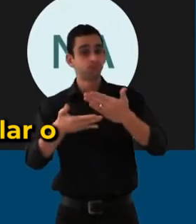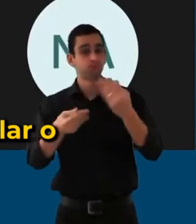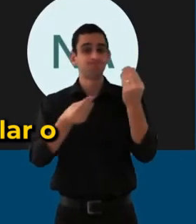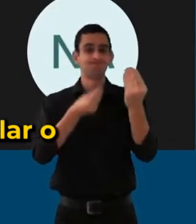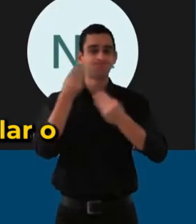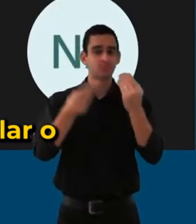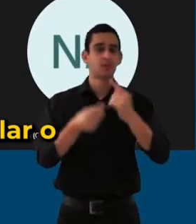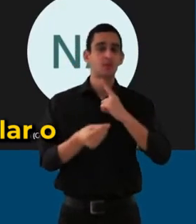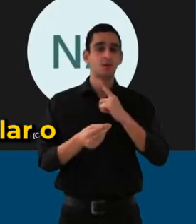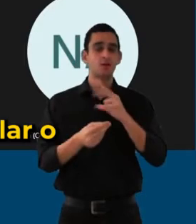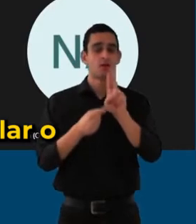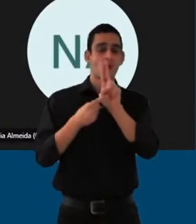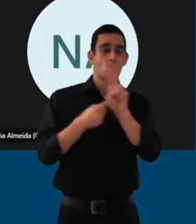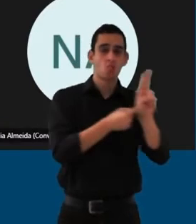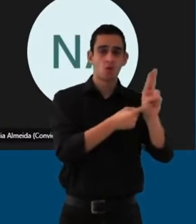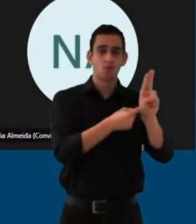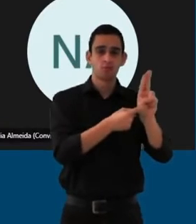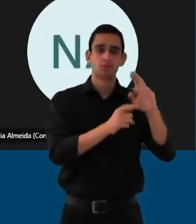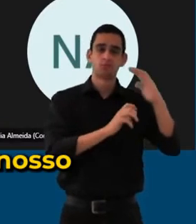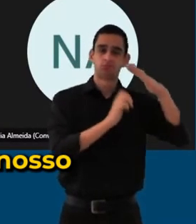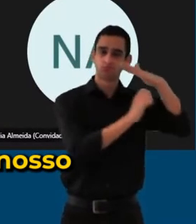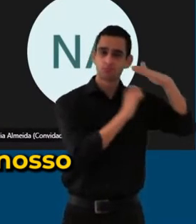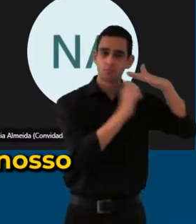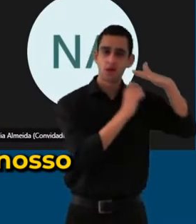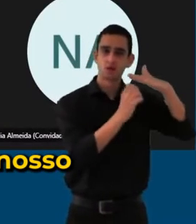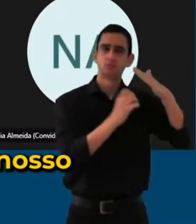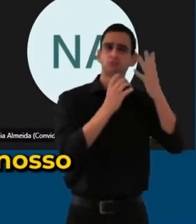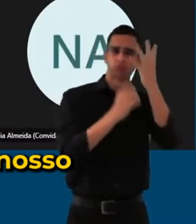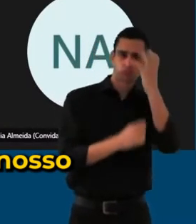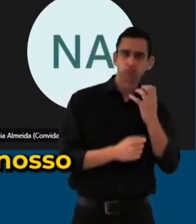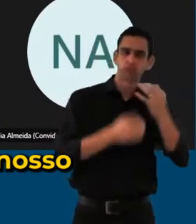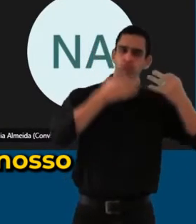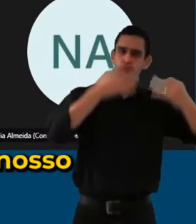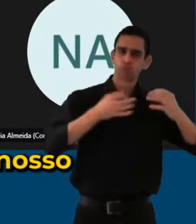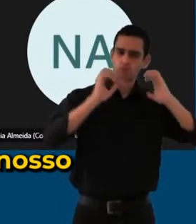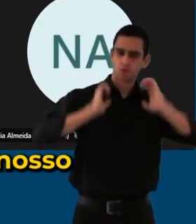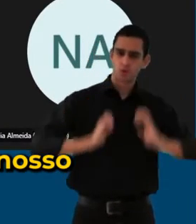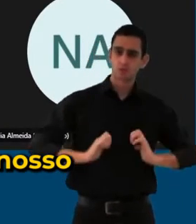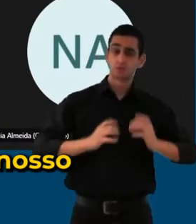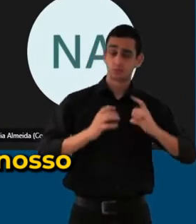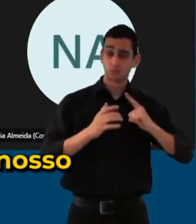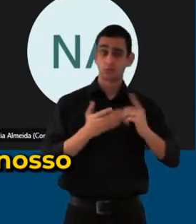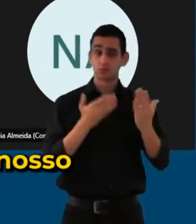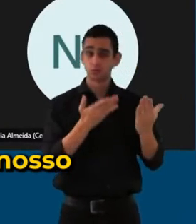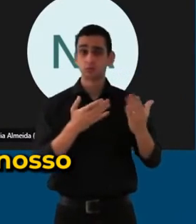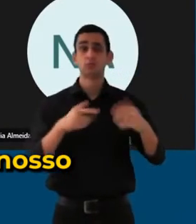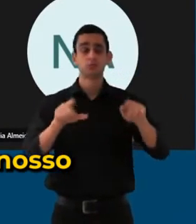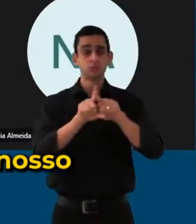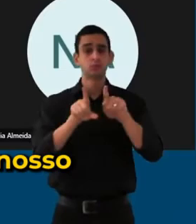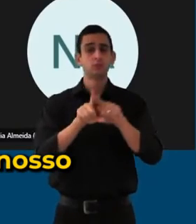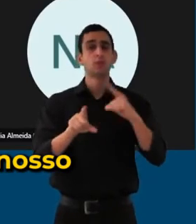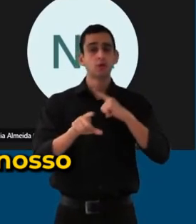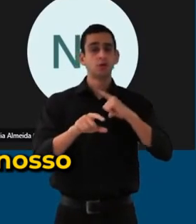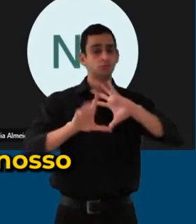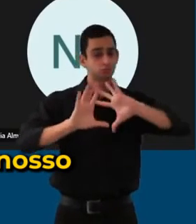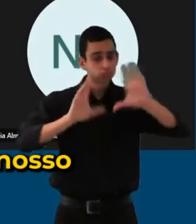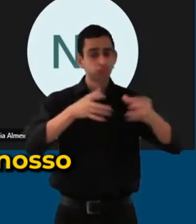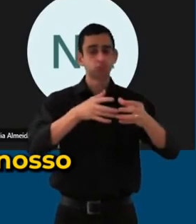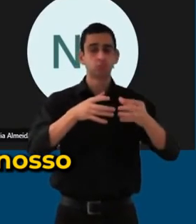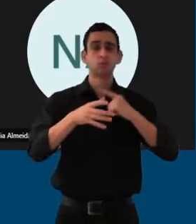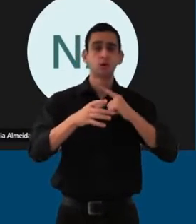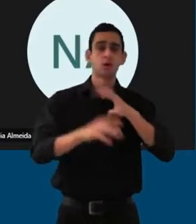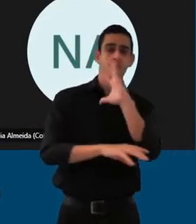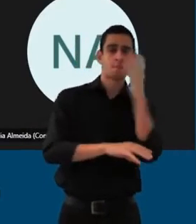da empresa, que é uma empresa séria, né, que inclusive participou da composição do nosso meio